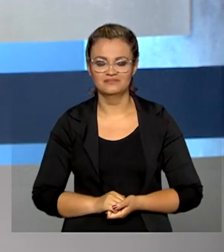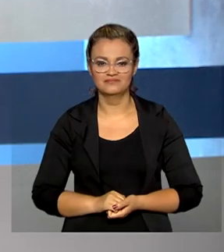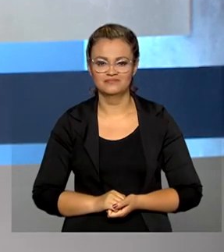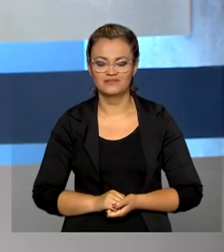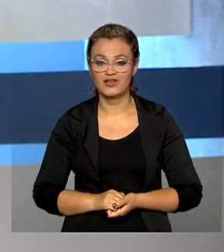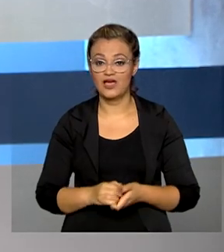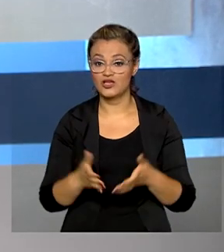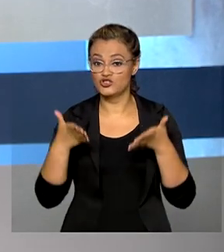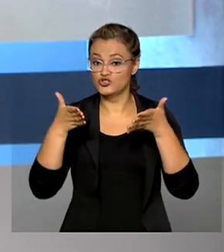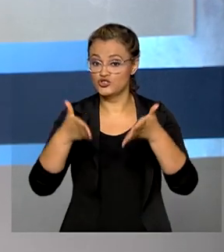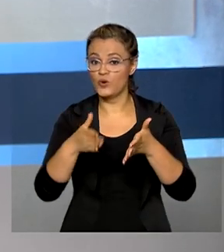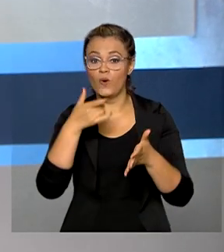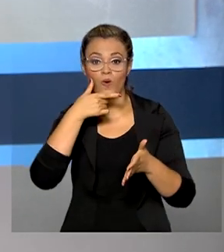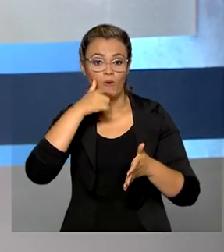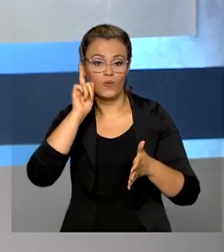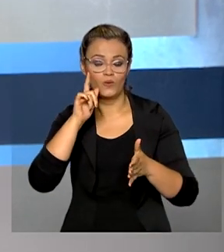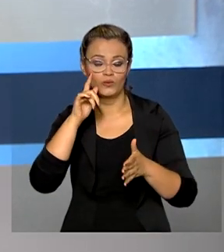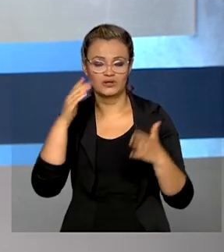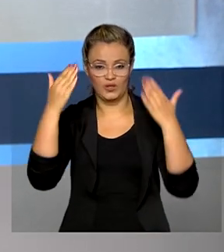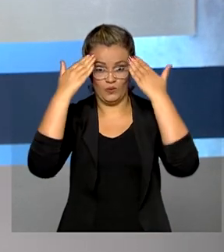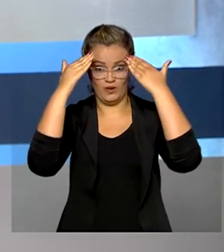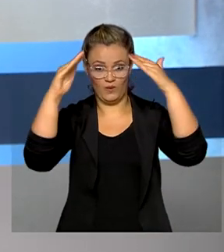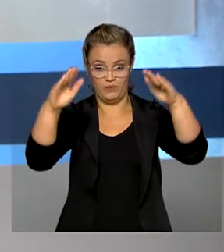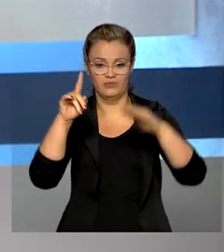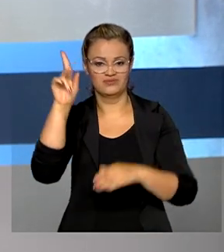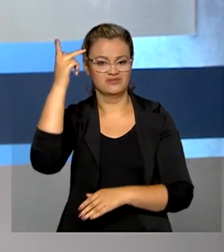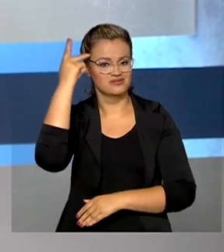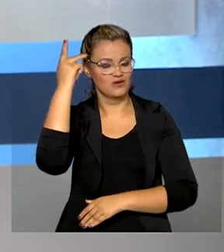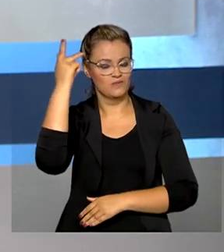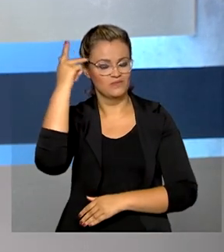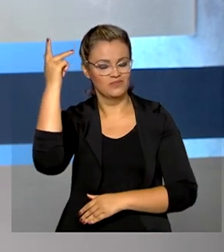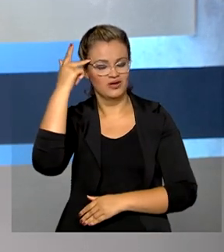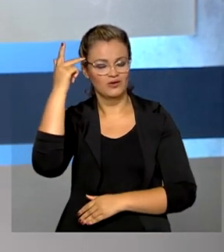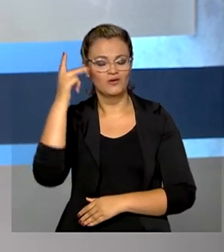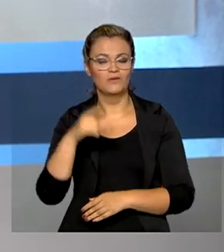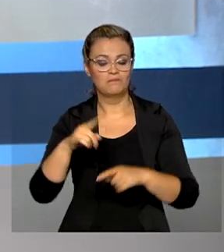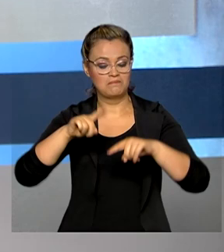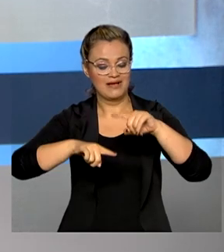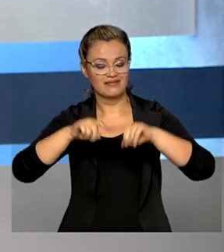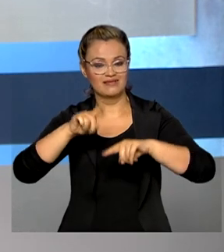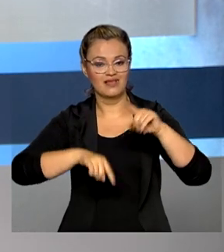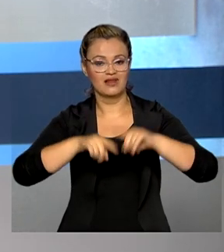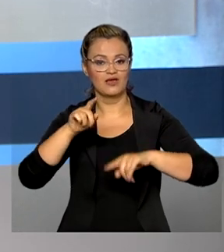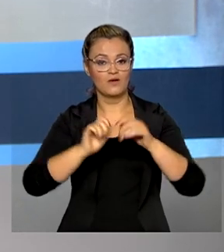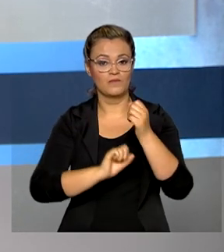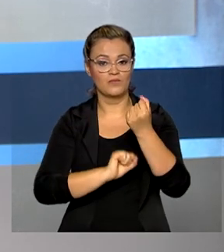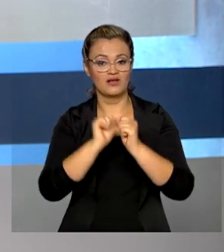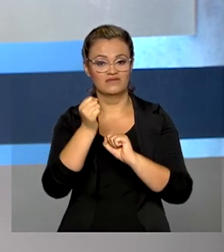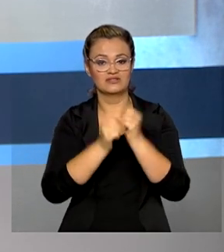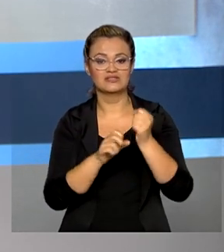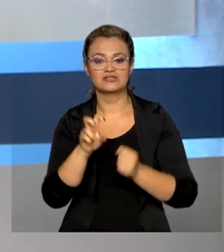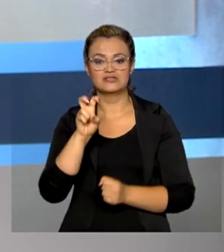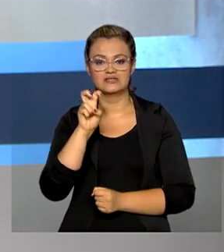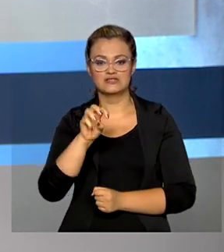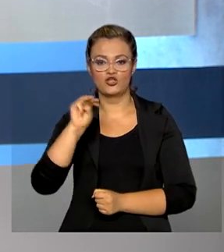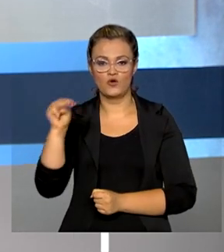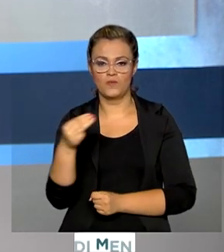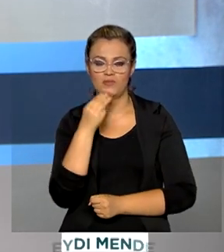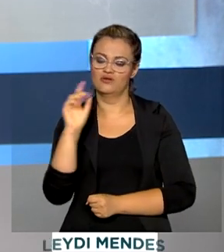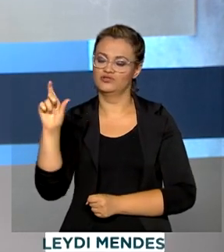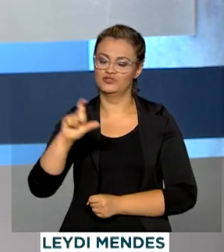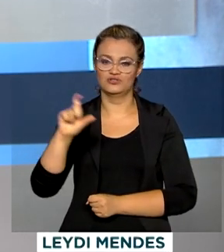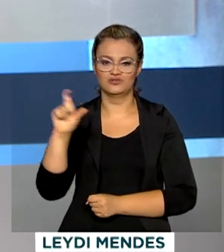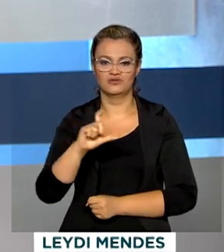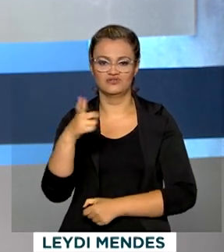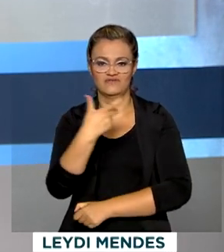E chegou ontem ao Aeroporto Internacional de Guarulhos, em São Paulo, o material para a produção de mais 5 milhões de doses da